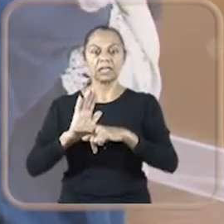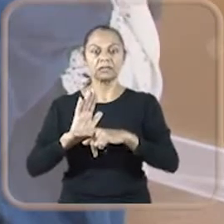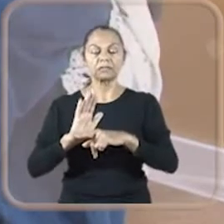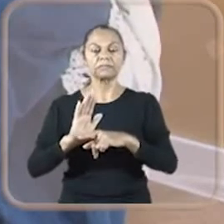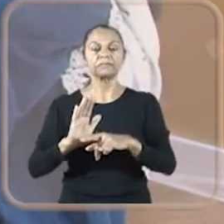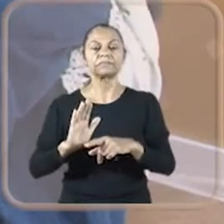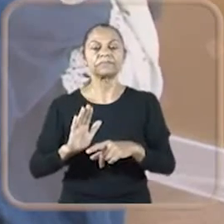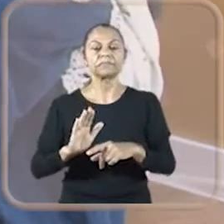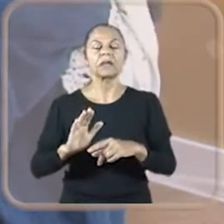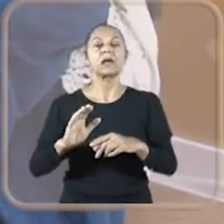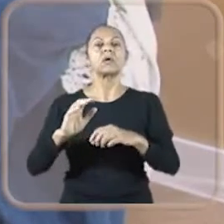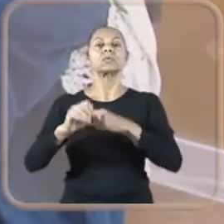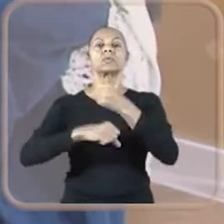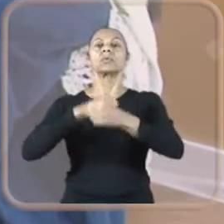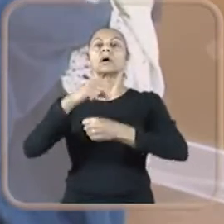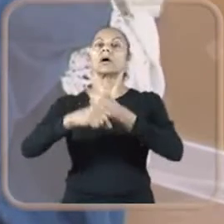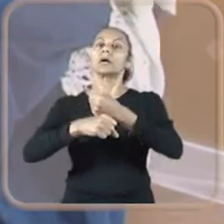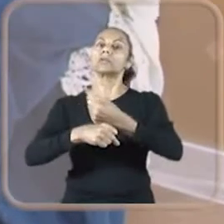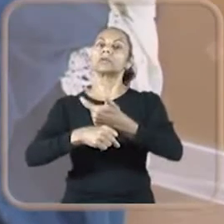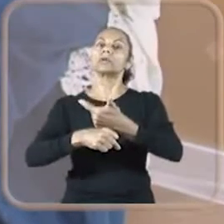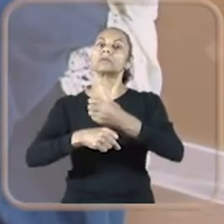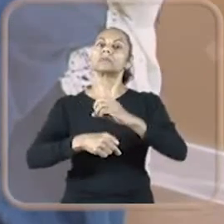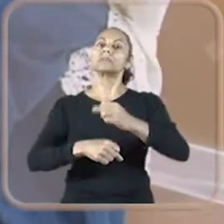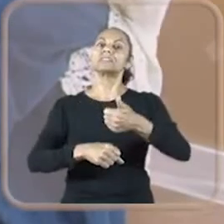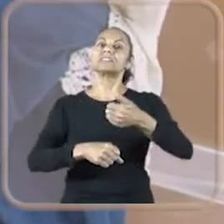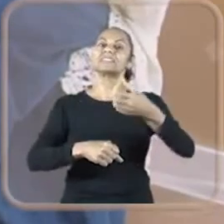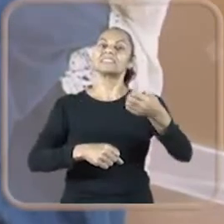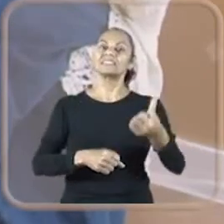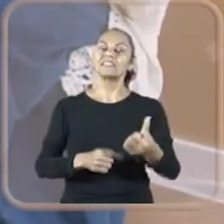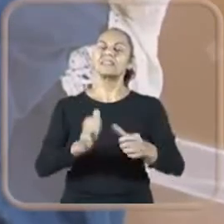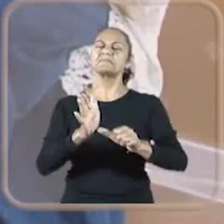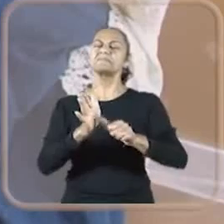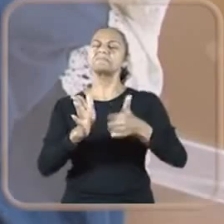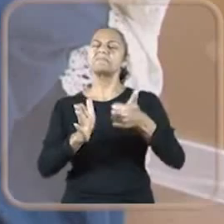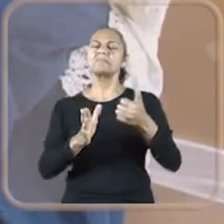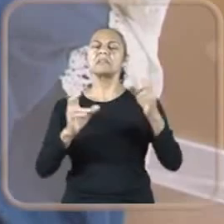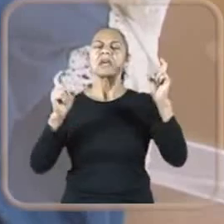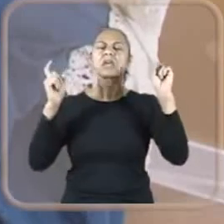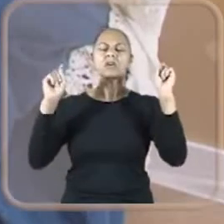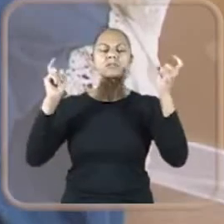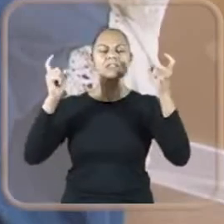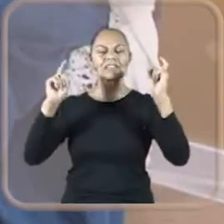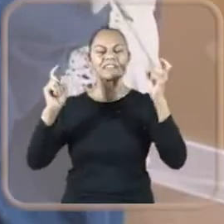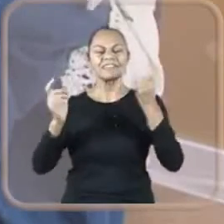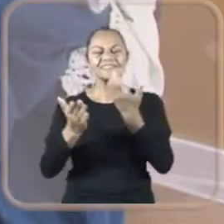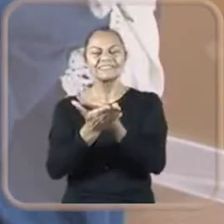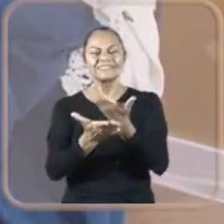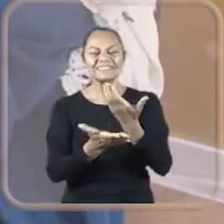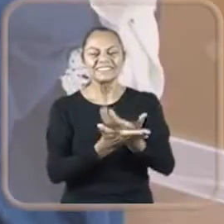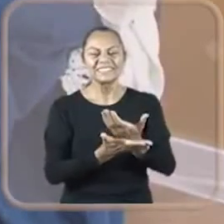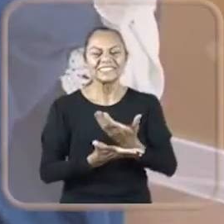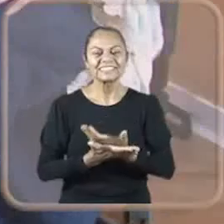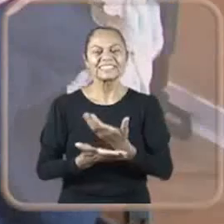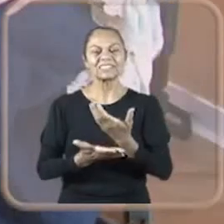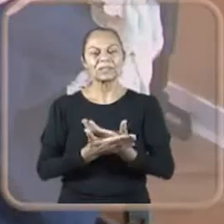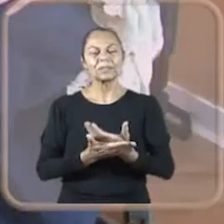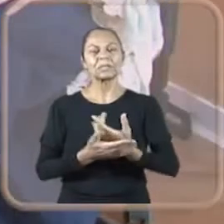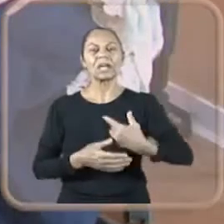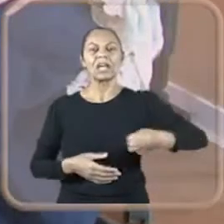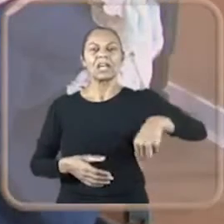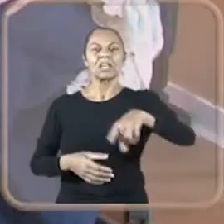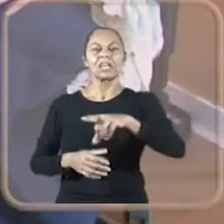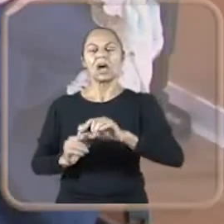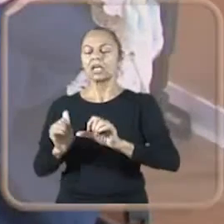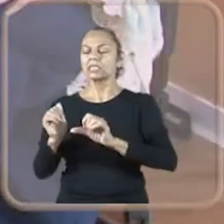honra o nome do nosso projeto foi para o Estado. De 2016. Né? De 2016, fevereiro de 2016, a primeira reunião de estudos, o JR estava